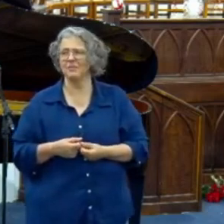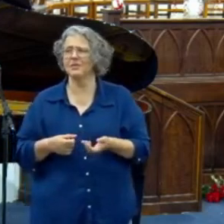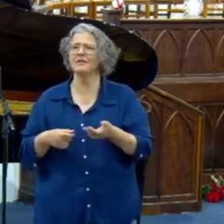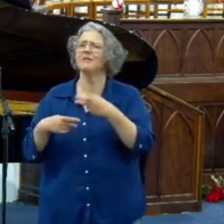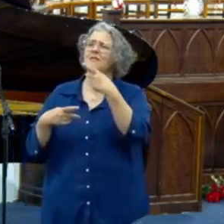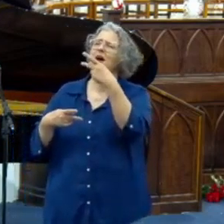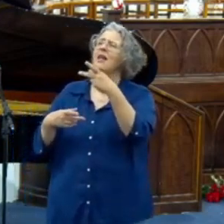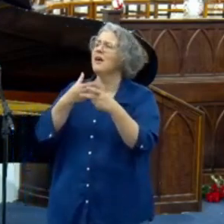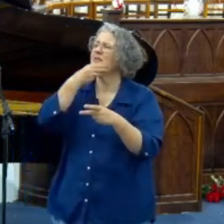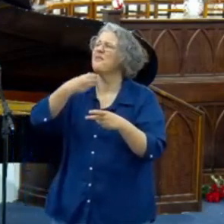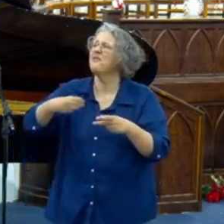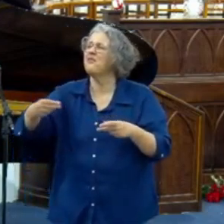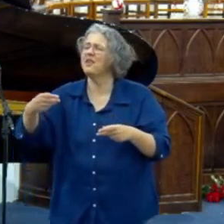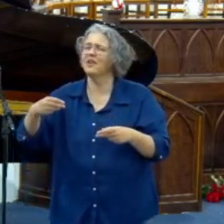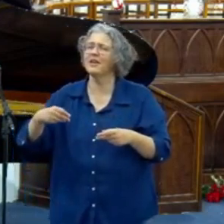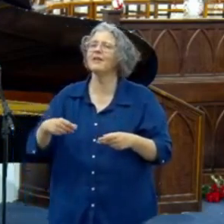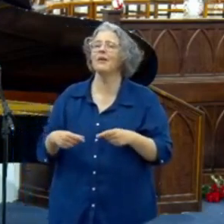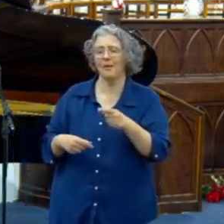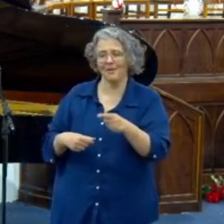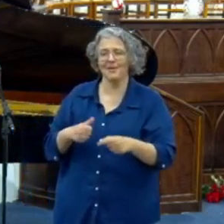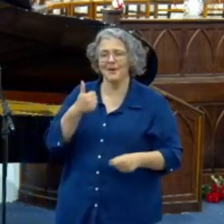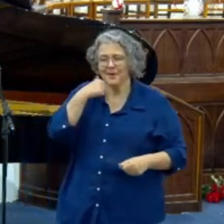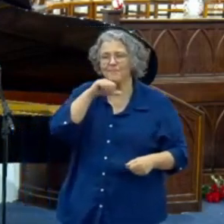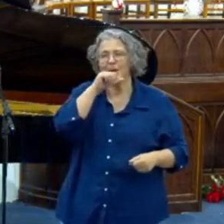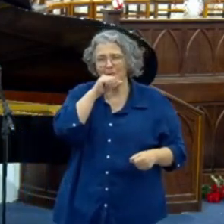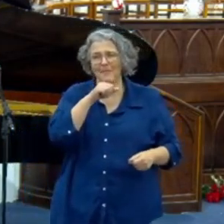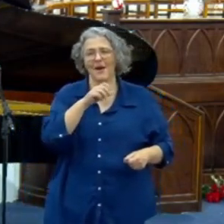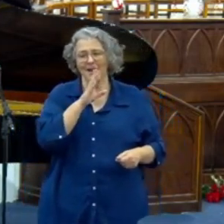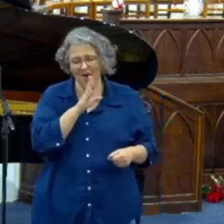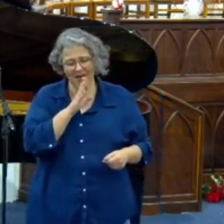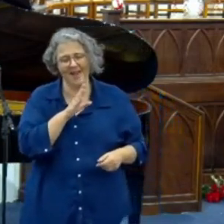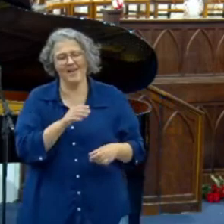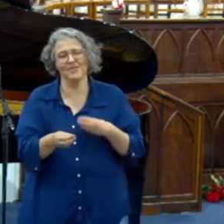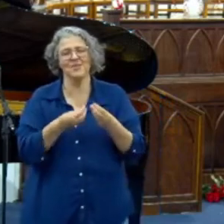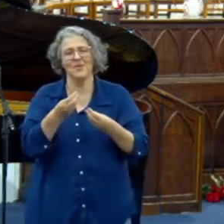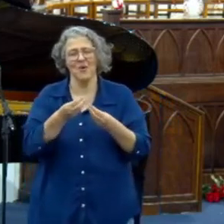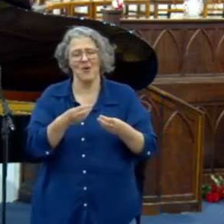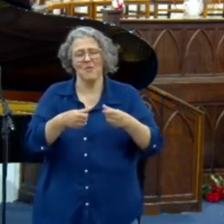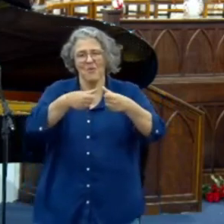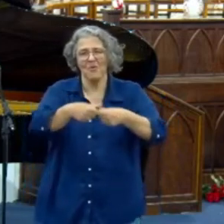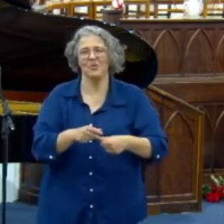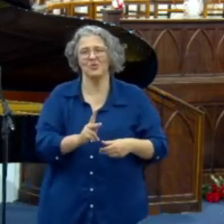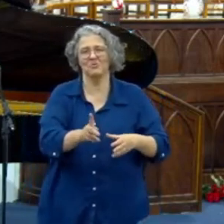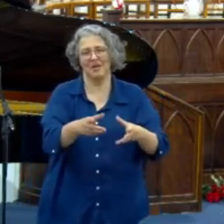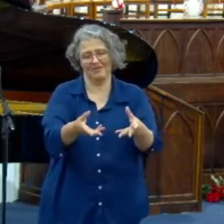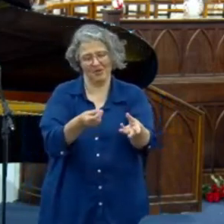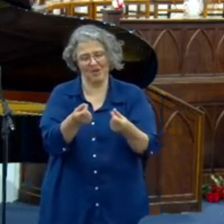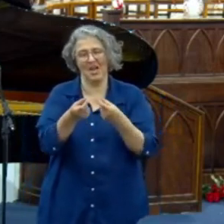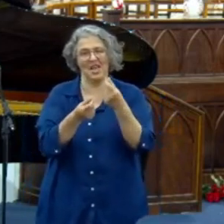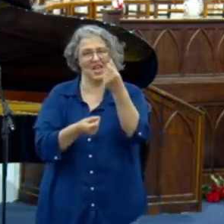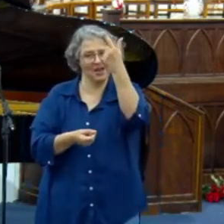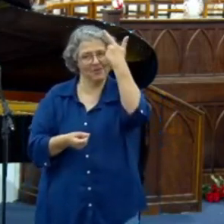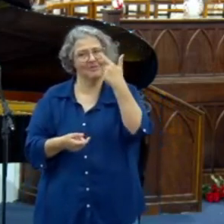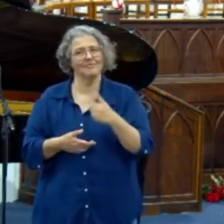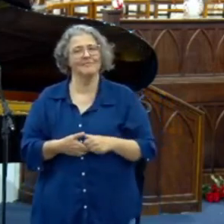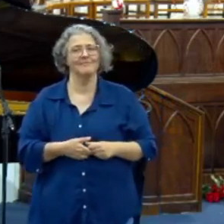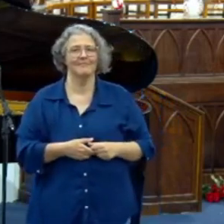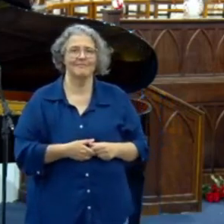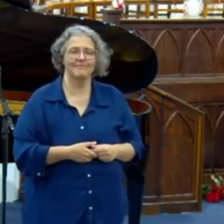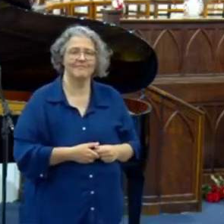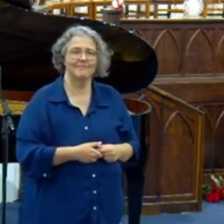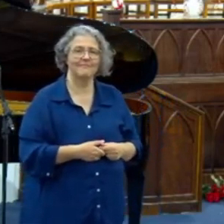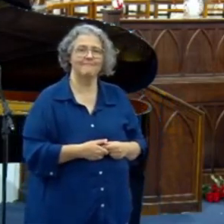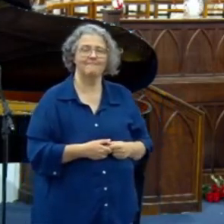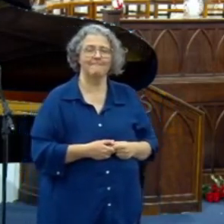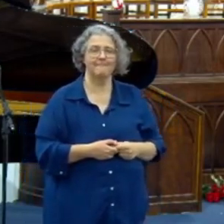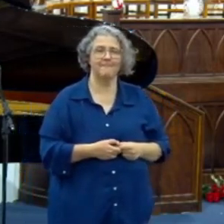os descendentes, papai sabe como manter as propriedades, mas não sabe como ser um discípulo. Esse é o custo